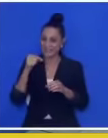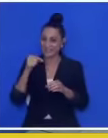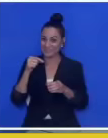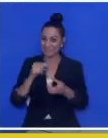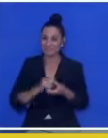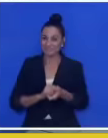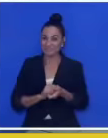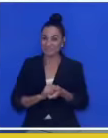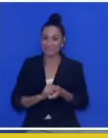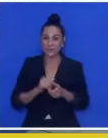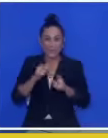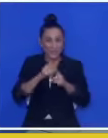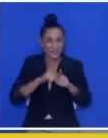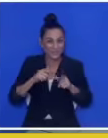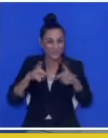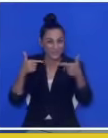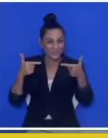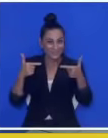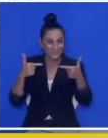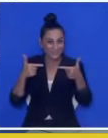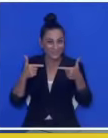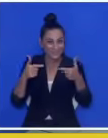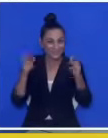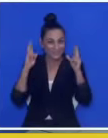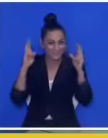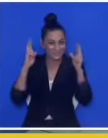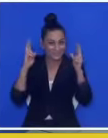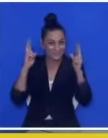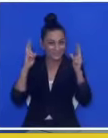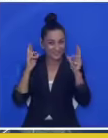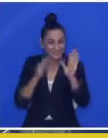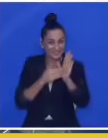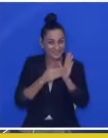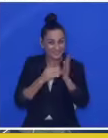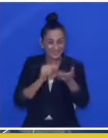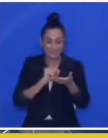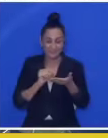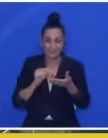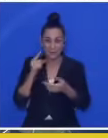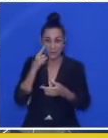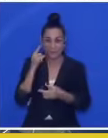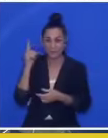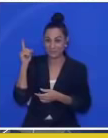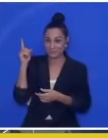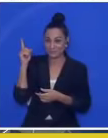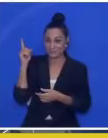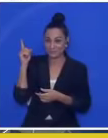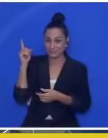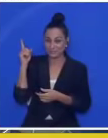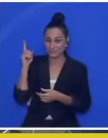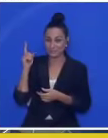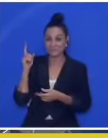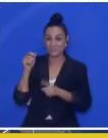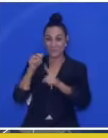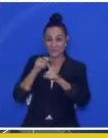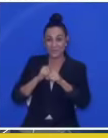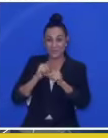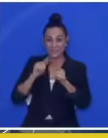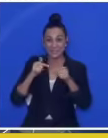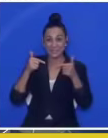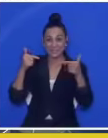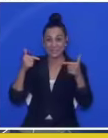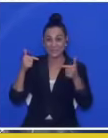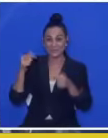da sorte. E aí, qual é o seu mês da sorte? Apostas em mãos. Fique de olho. Bolas posicionadas. Sorteio do mês da